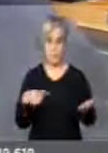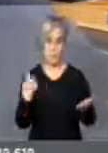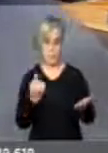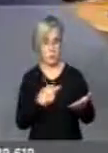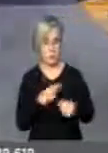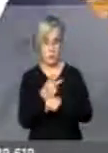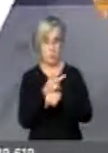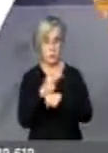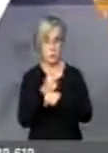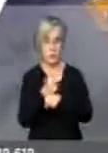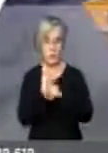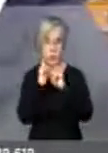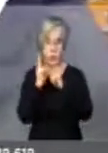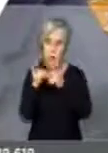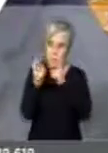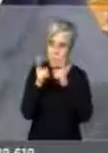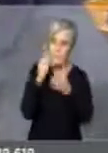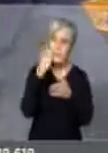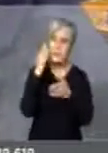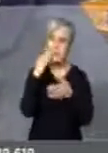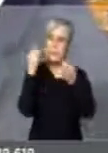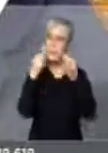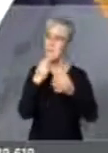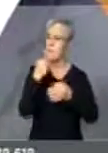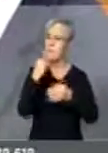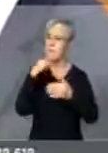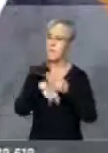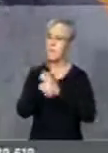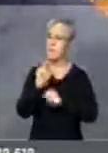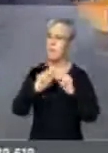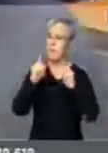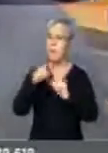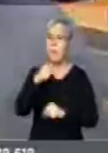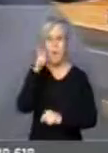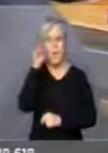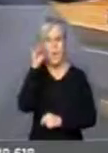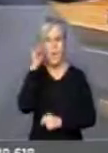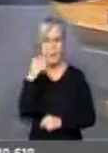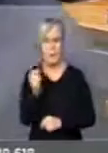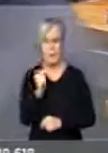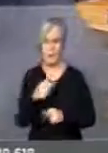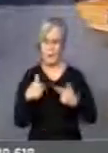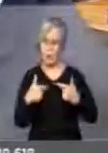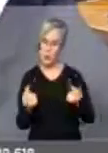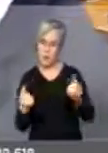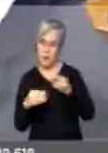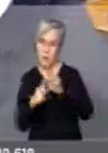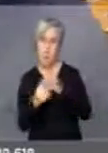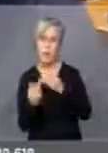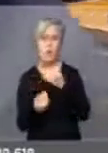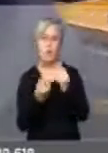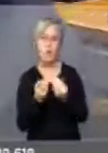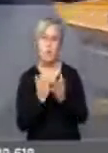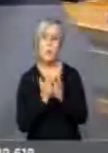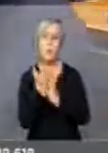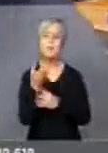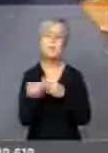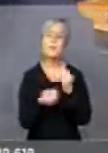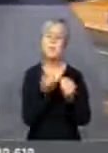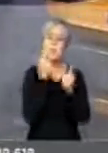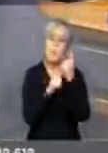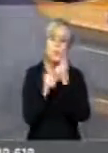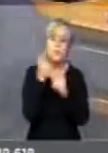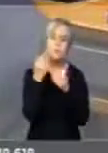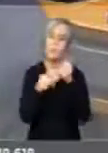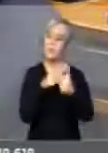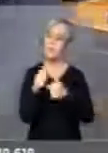buscar ouvir. Saber, evidentemente, qual é a intenção, claro que de combate à corrupção, mas quais os meios, quais os mecanismos, como é que